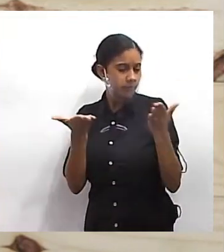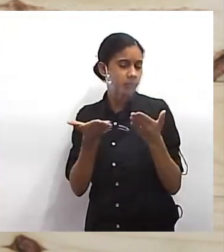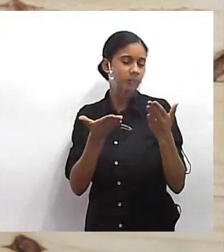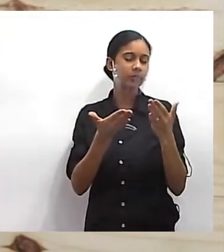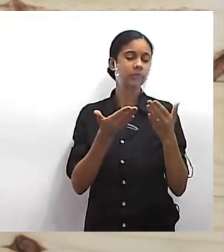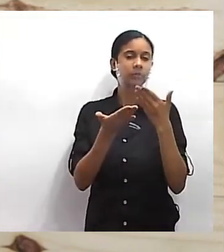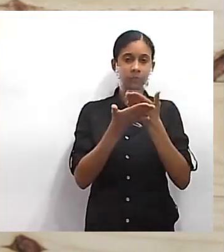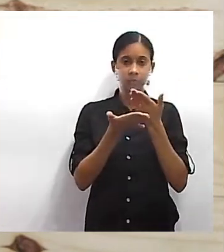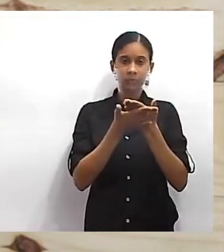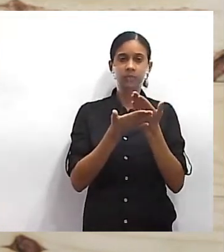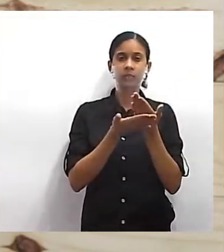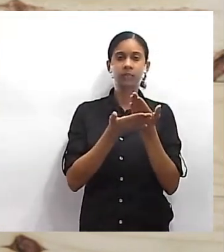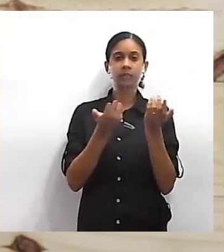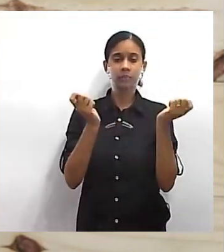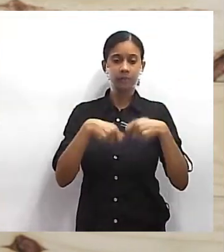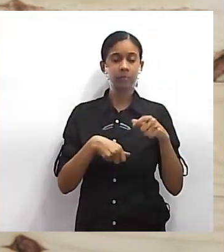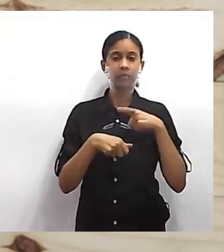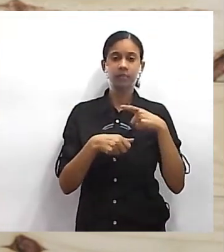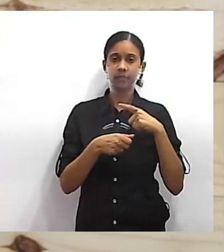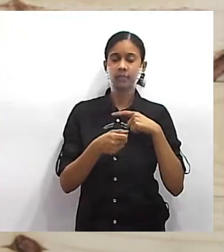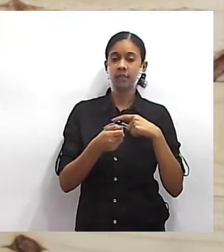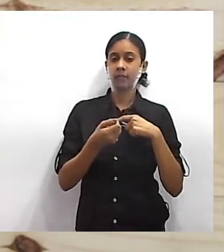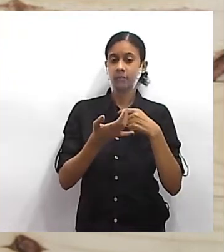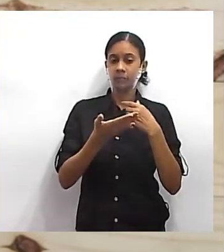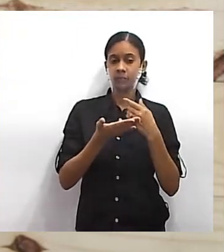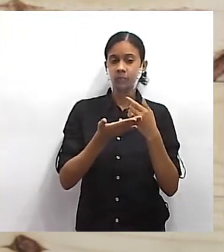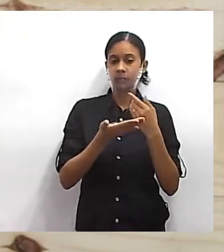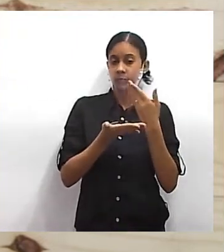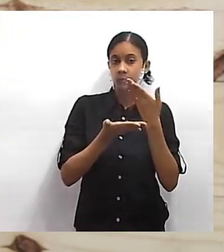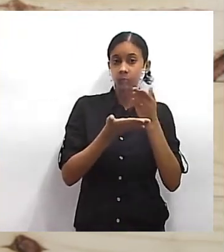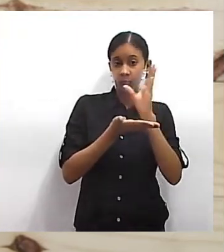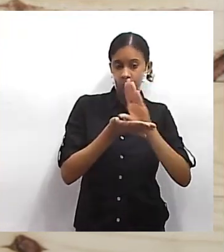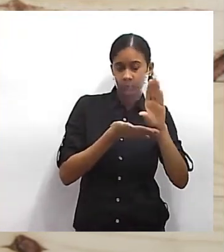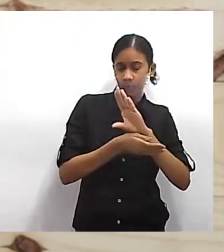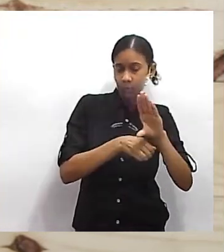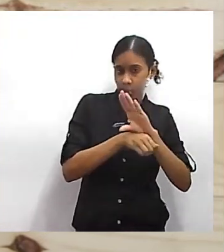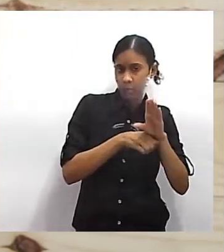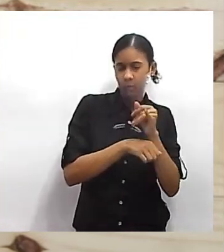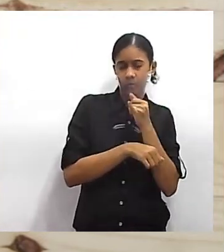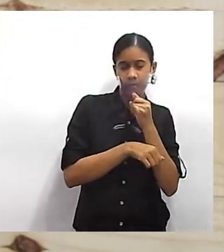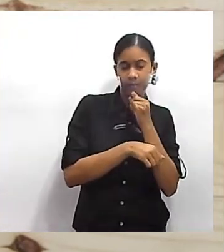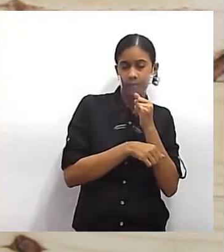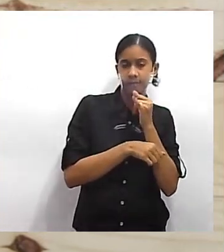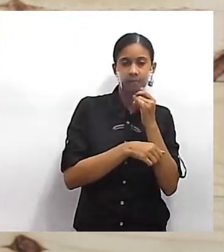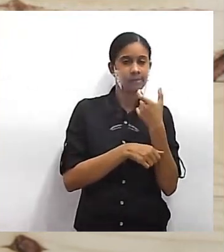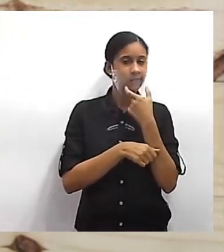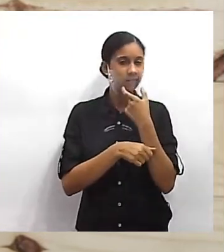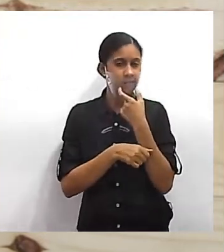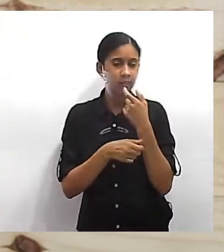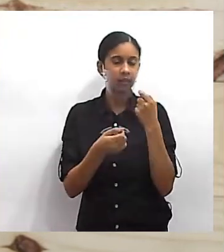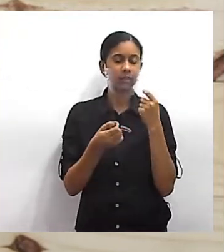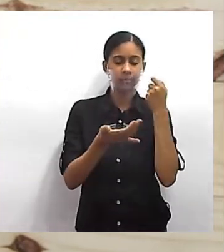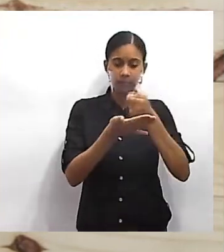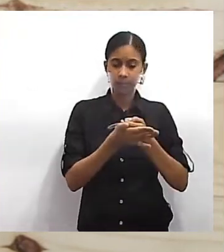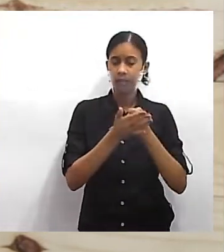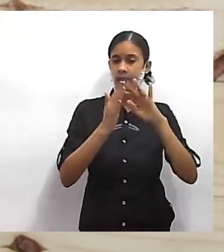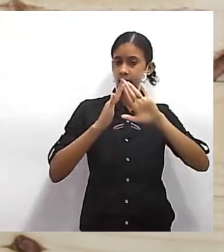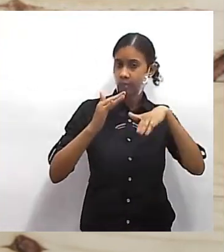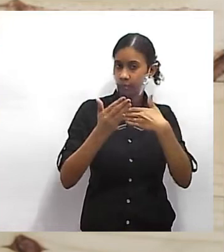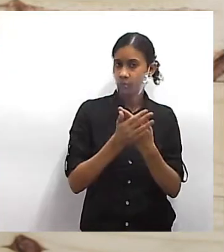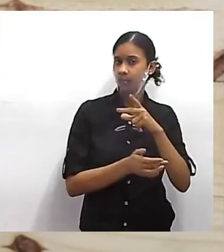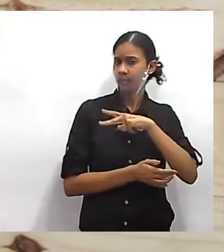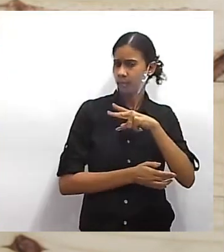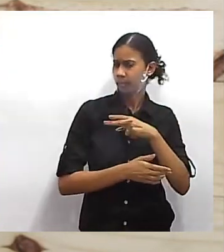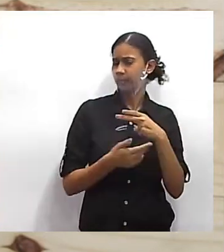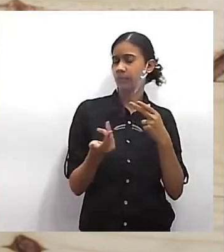que tem uma condição financeira melhor, que pode pagar um cursinho de inglês, por exemplo, pagar uma formação em uma escola de renome, que